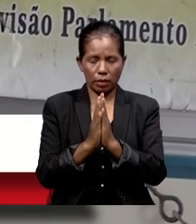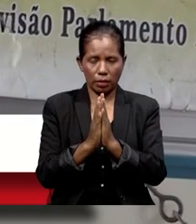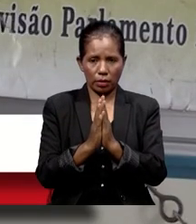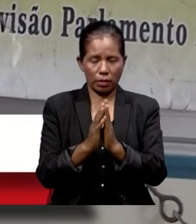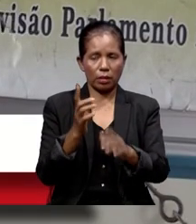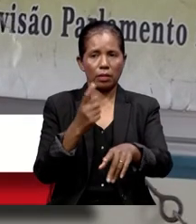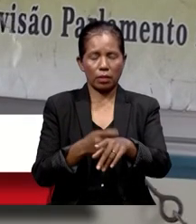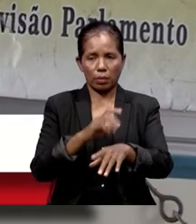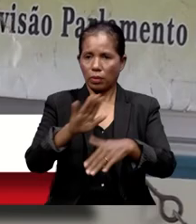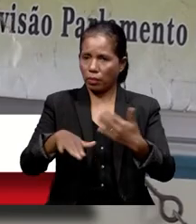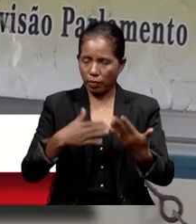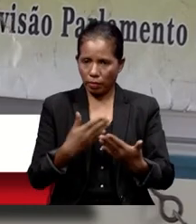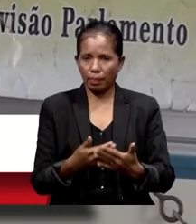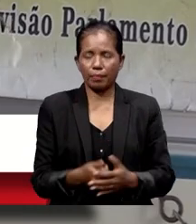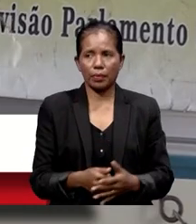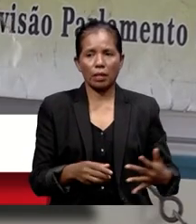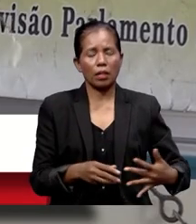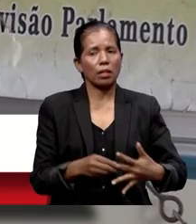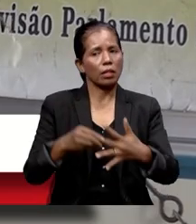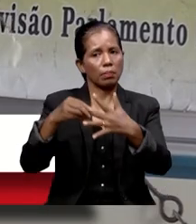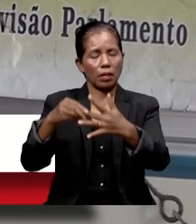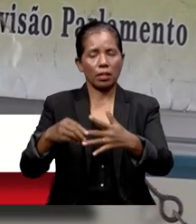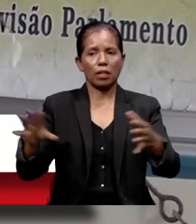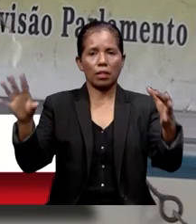situação em geral, de liu ligado ba,